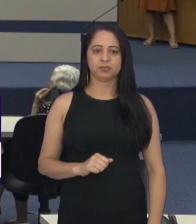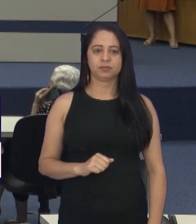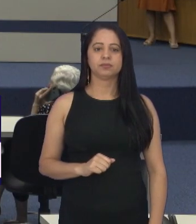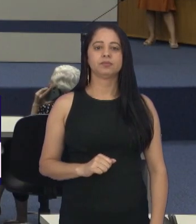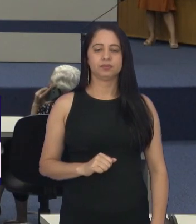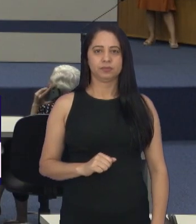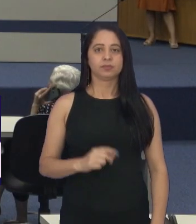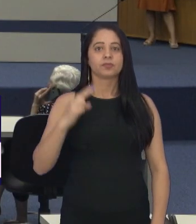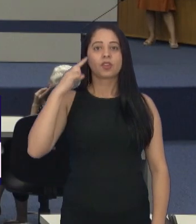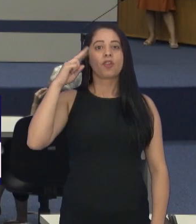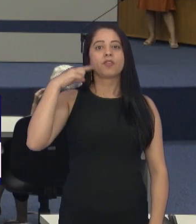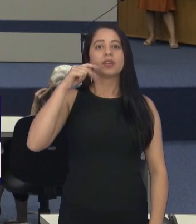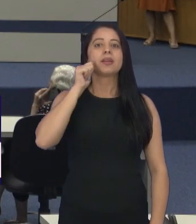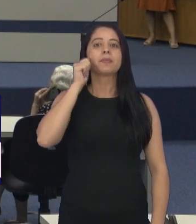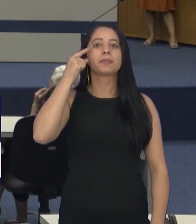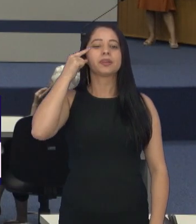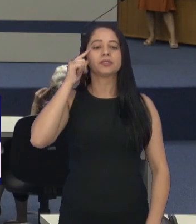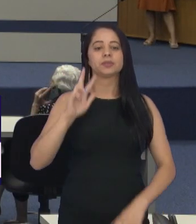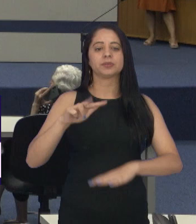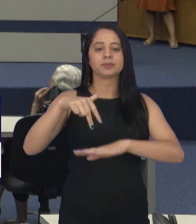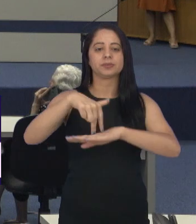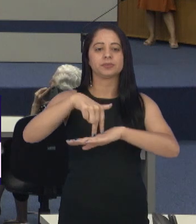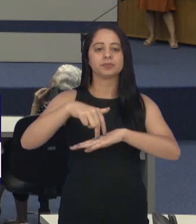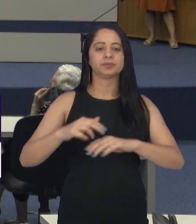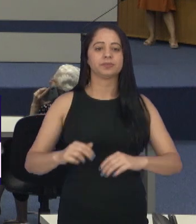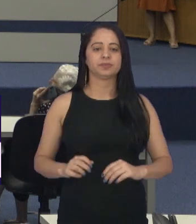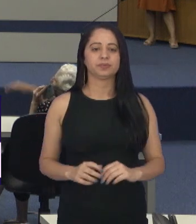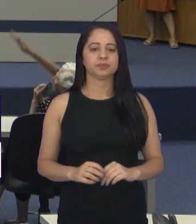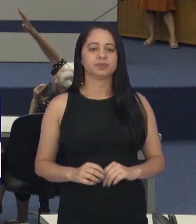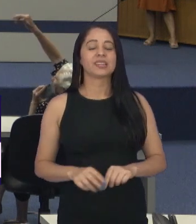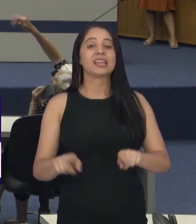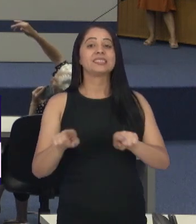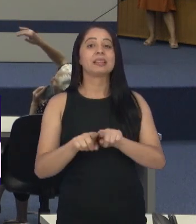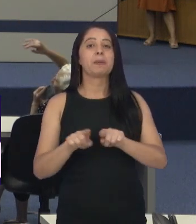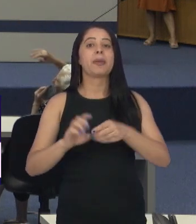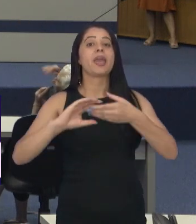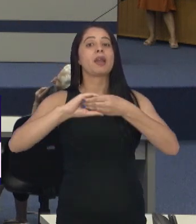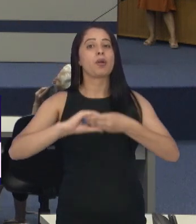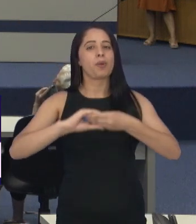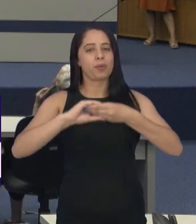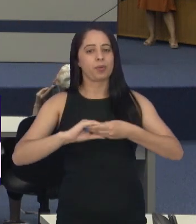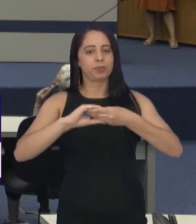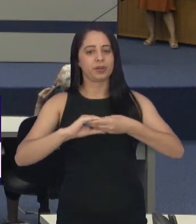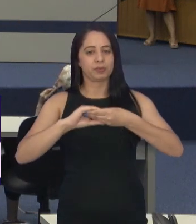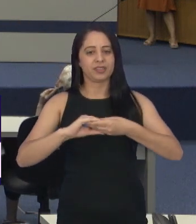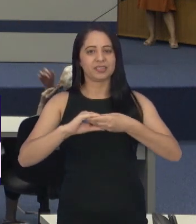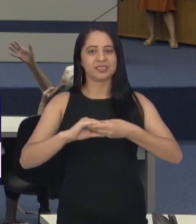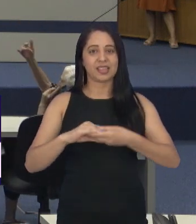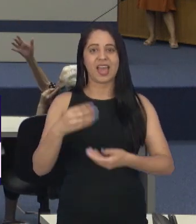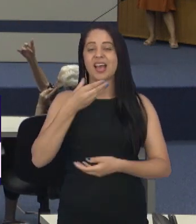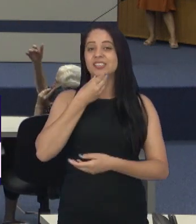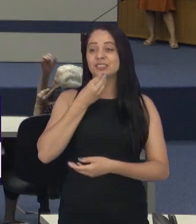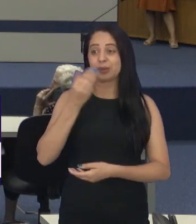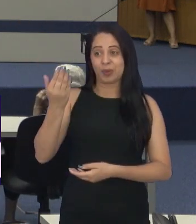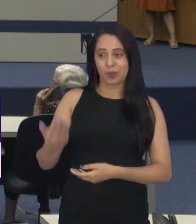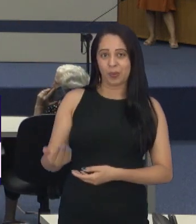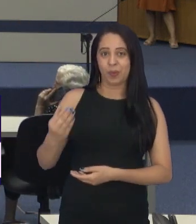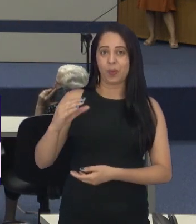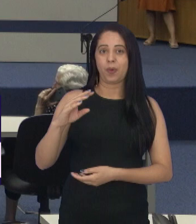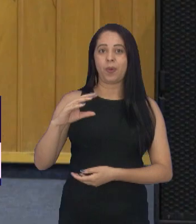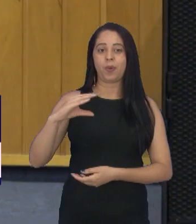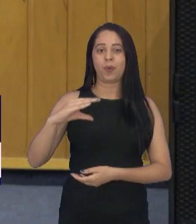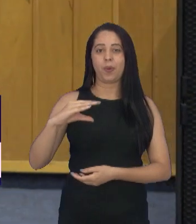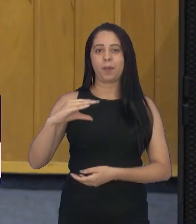Questão de ordem, a vereadora Amélia Naomi. Senhor presidente, também para cumprimentar o Carlinhos Tchaca. Tchaca, eu